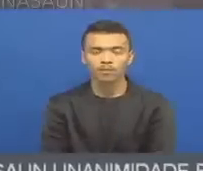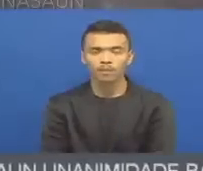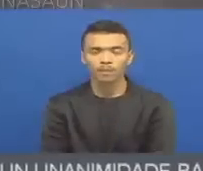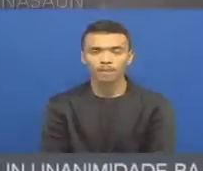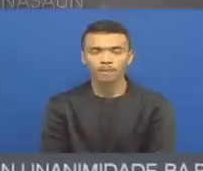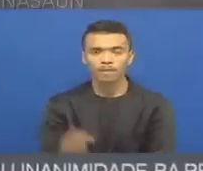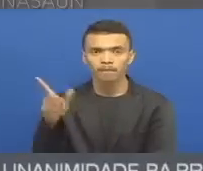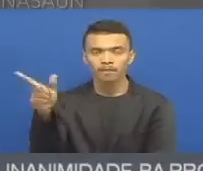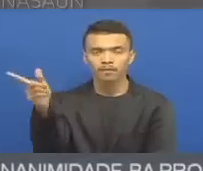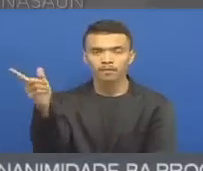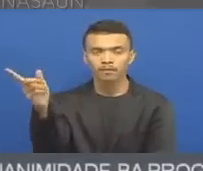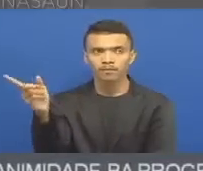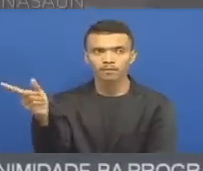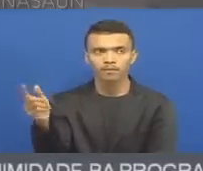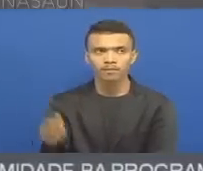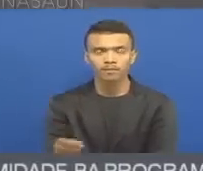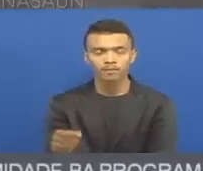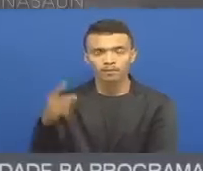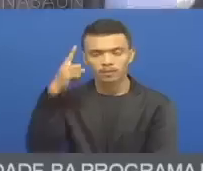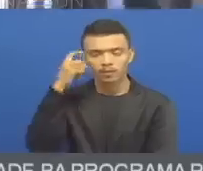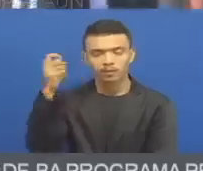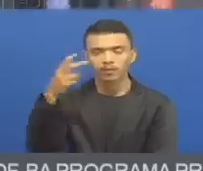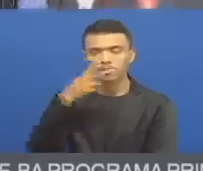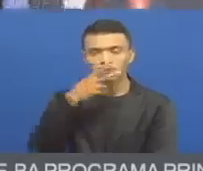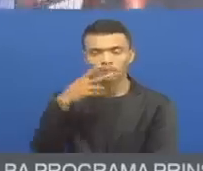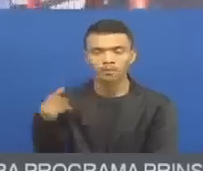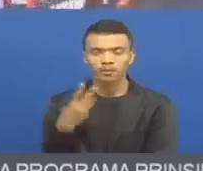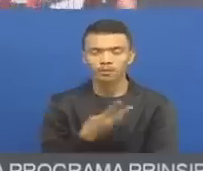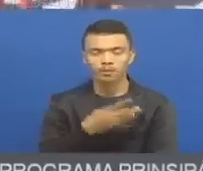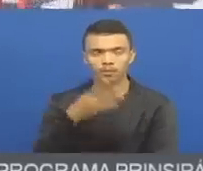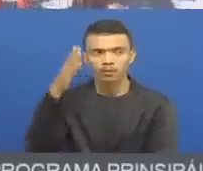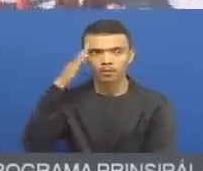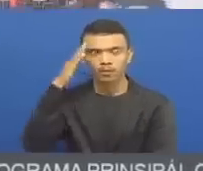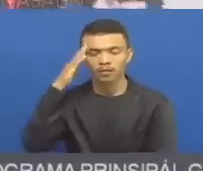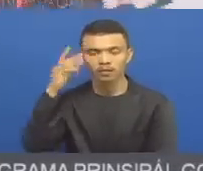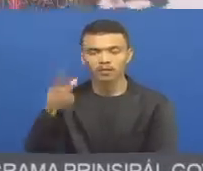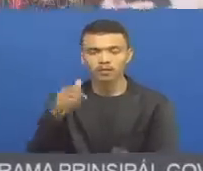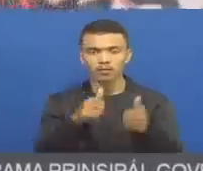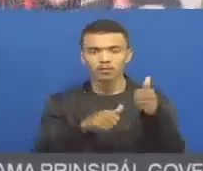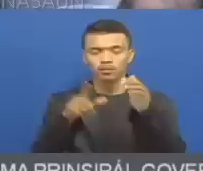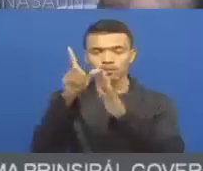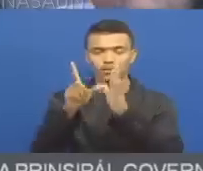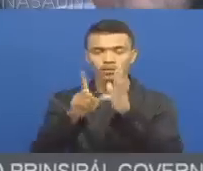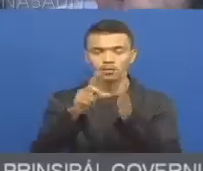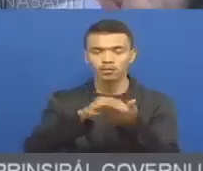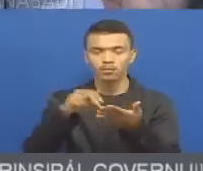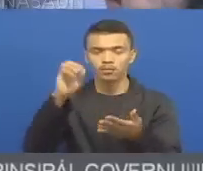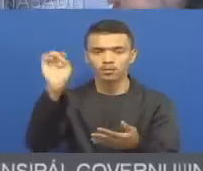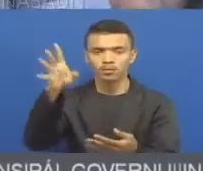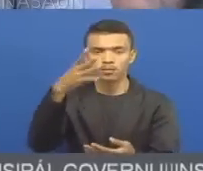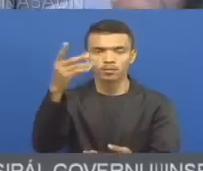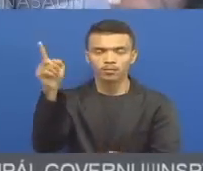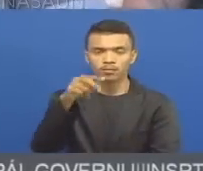93 no plástico 51 tama tabaco hirak ne ita hatene kata tuir decreto lei número 14/2016